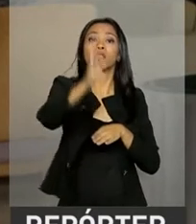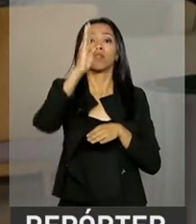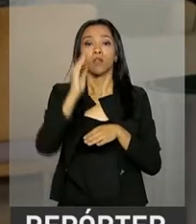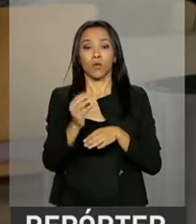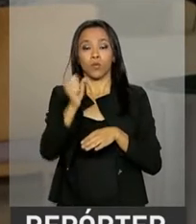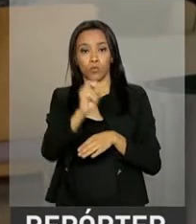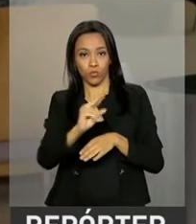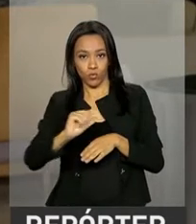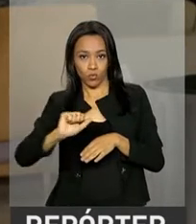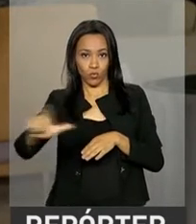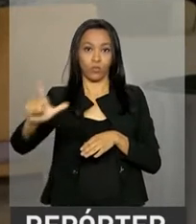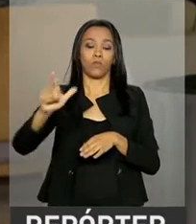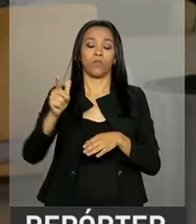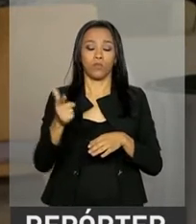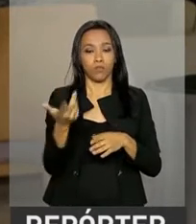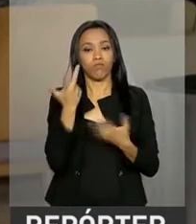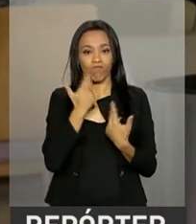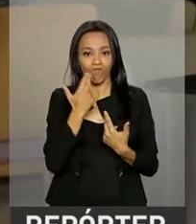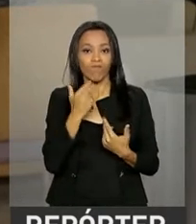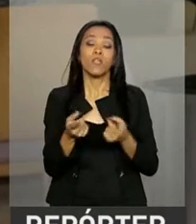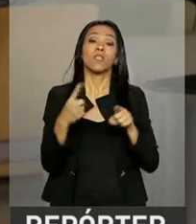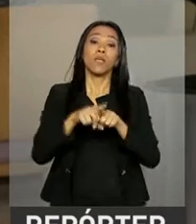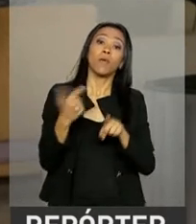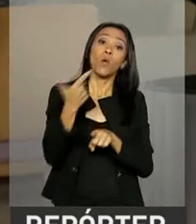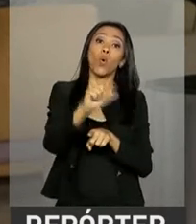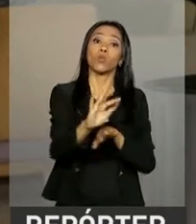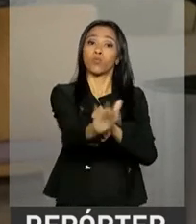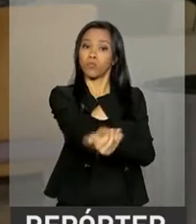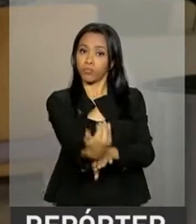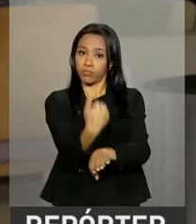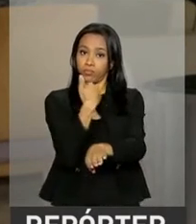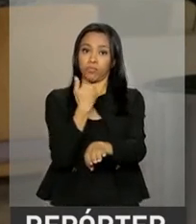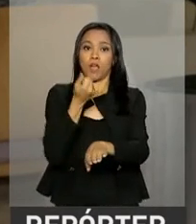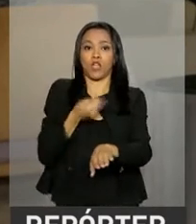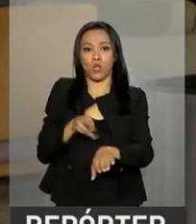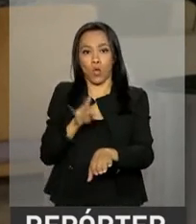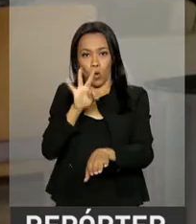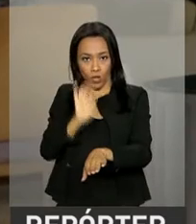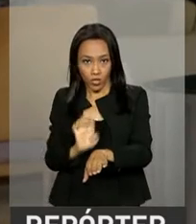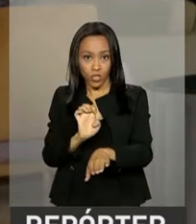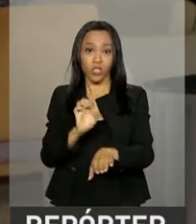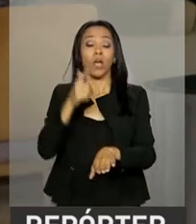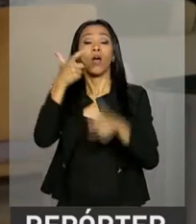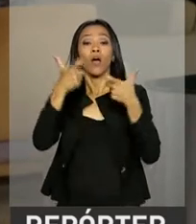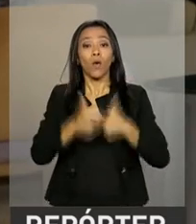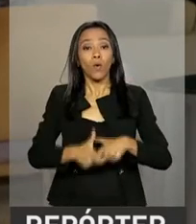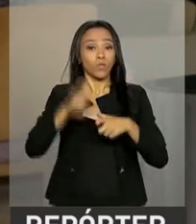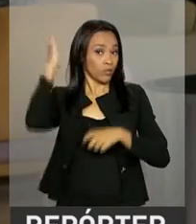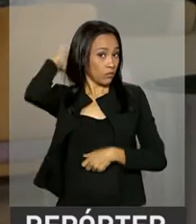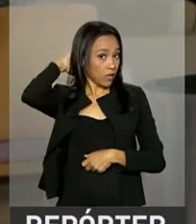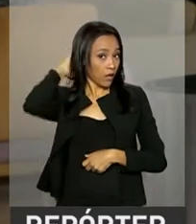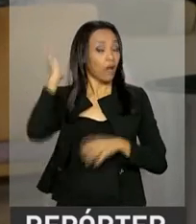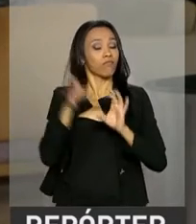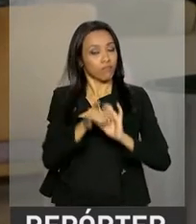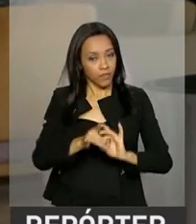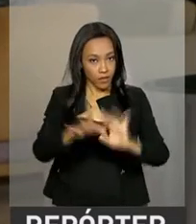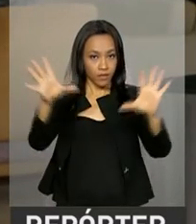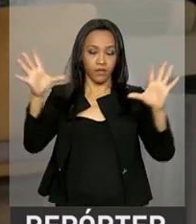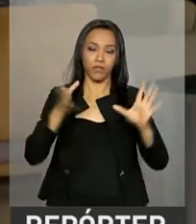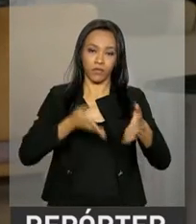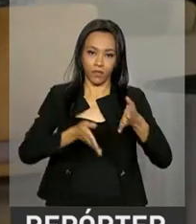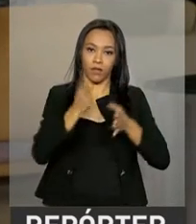ao sul, rumo a Mato Grosso, também os que se dirigem para o norte, em direção a Miritituba, no Pará, eles foram liberados.